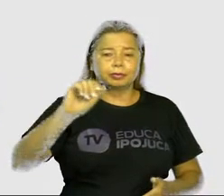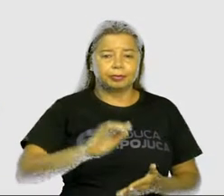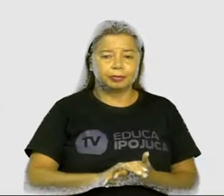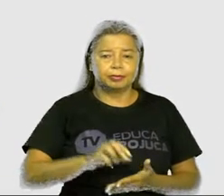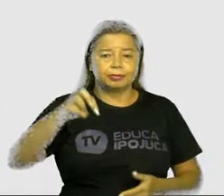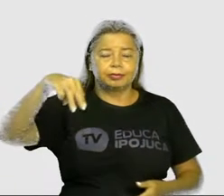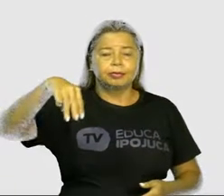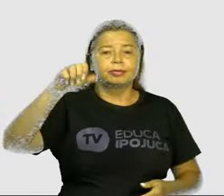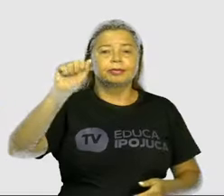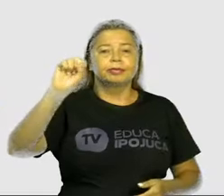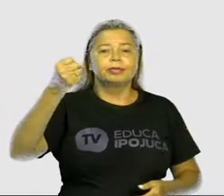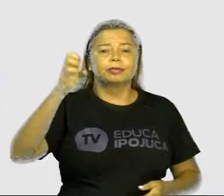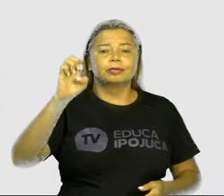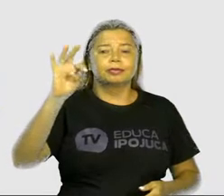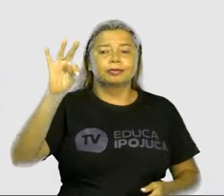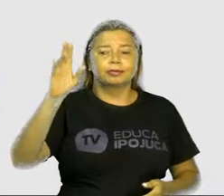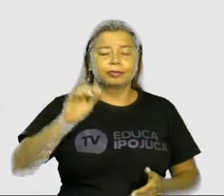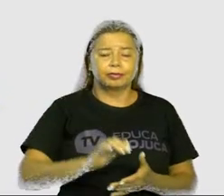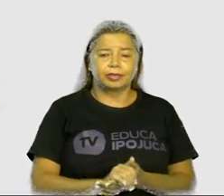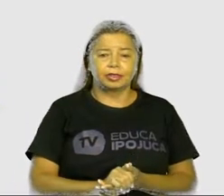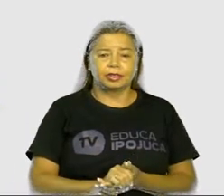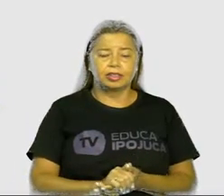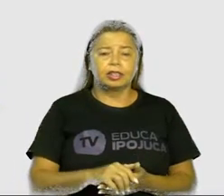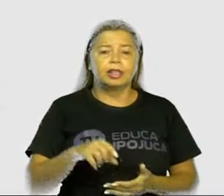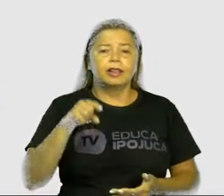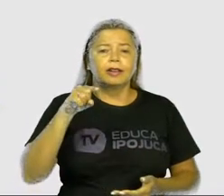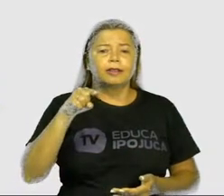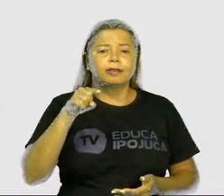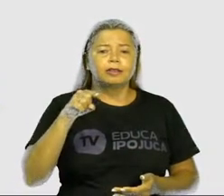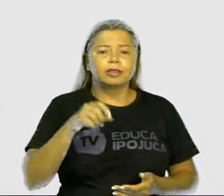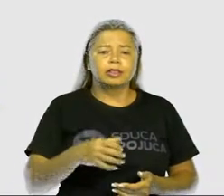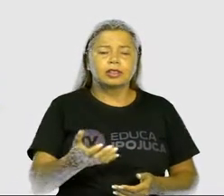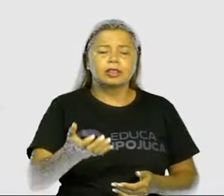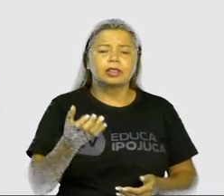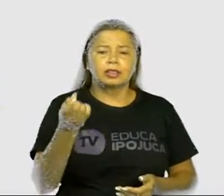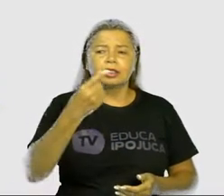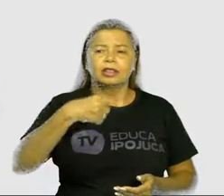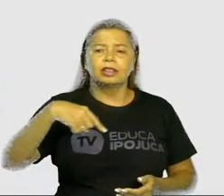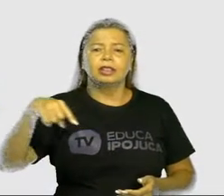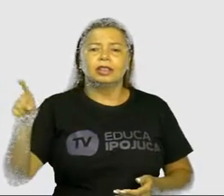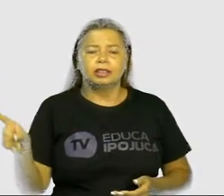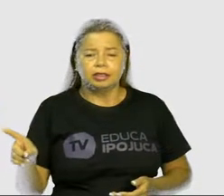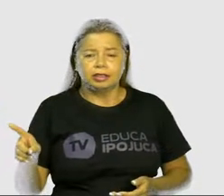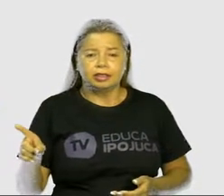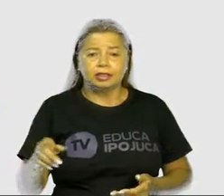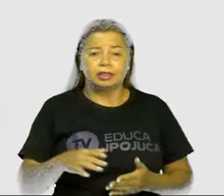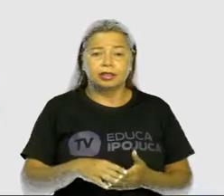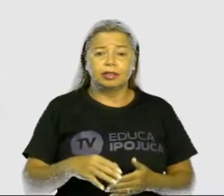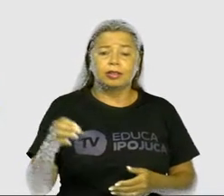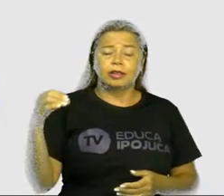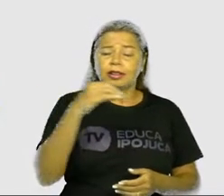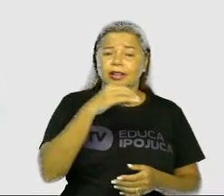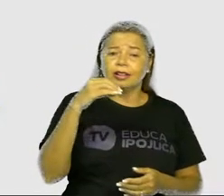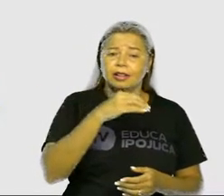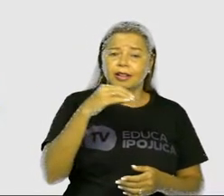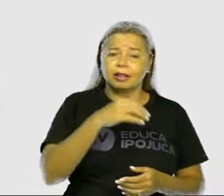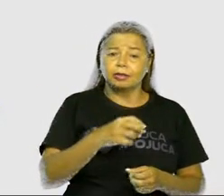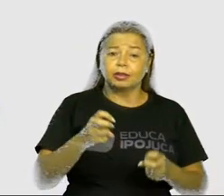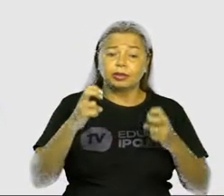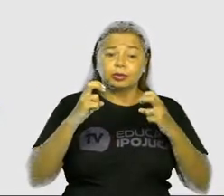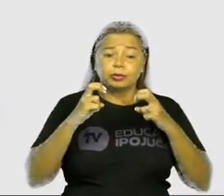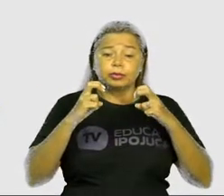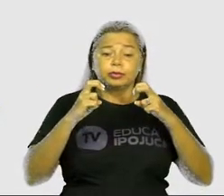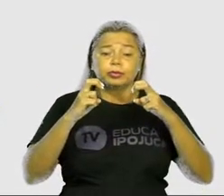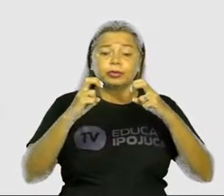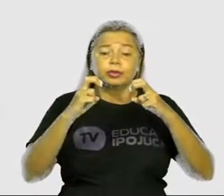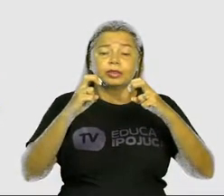você quer ir? Depressa, o trem já vai partir. Quer ir até o castelo coberto de